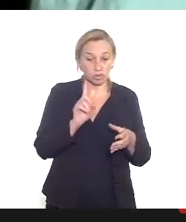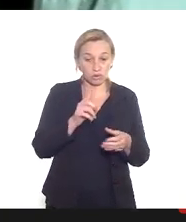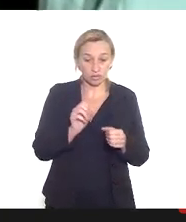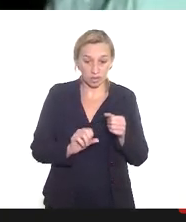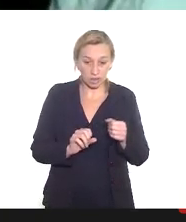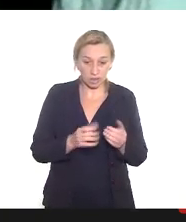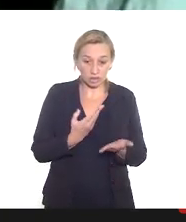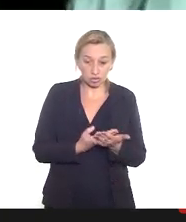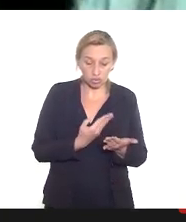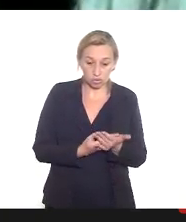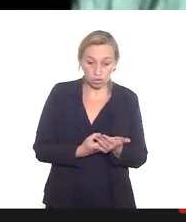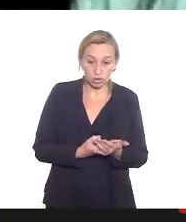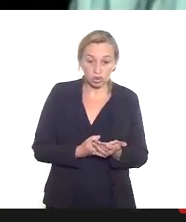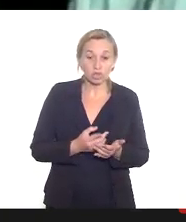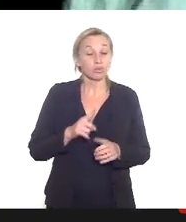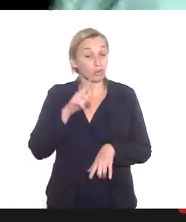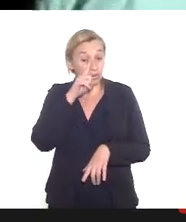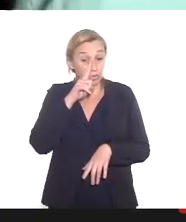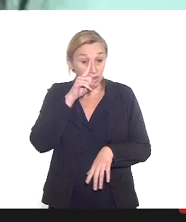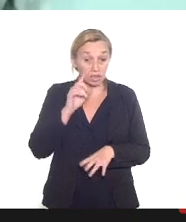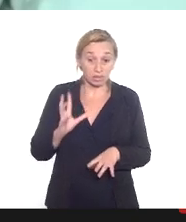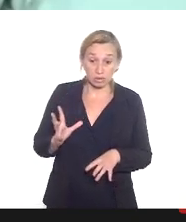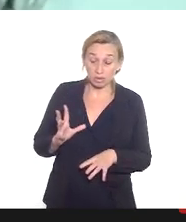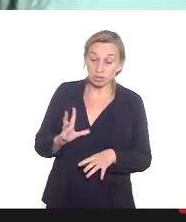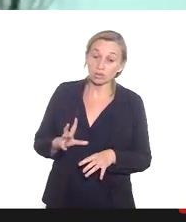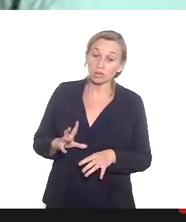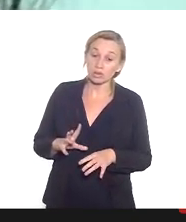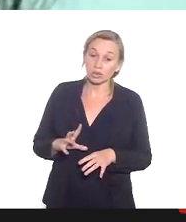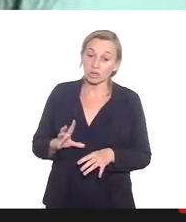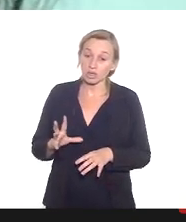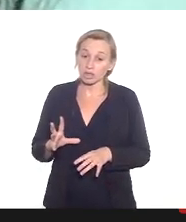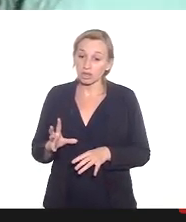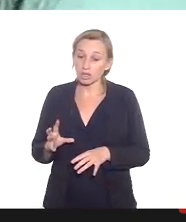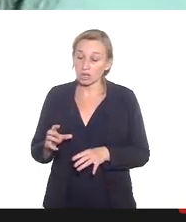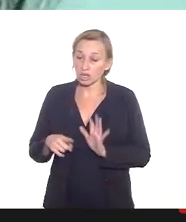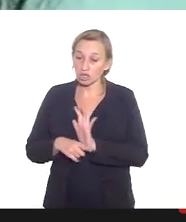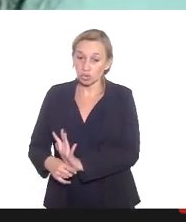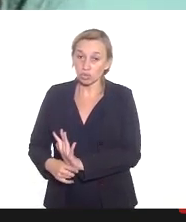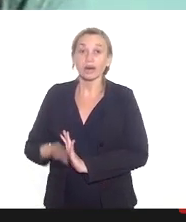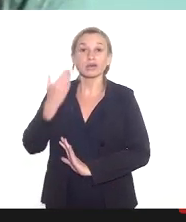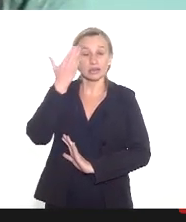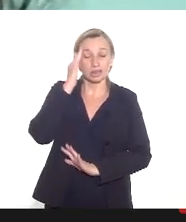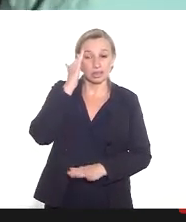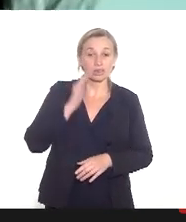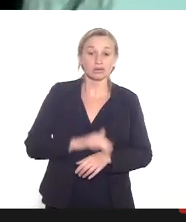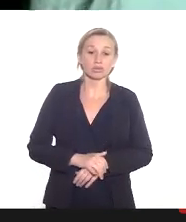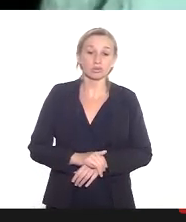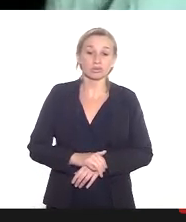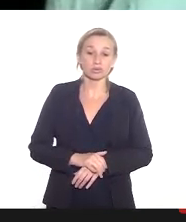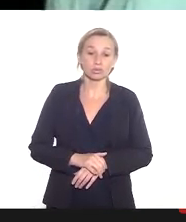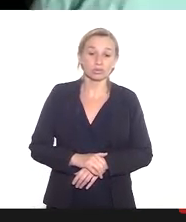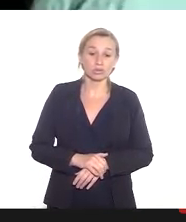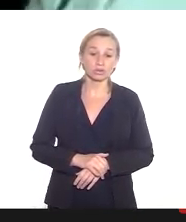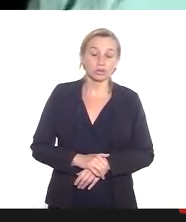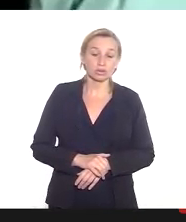expressões contas e aos riscos e benefícios entendendo que a cor